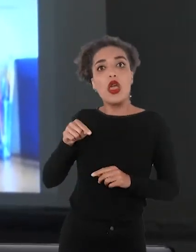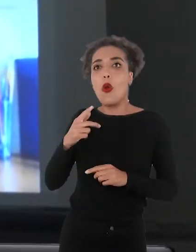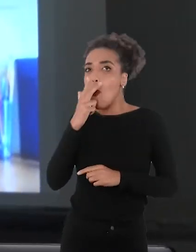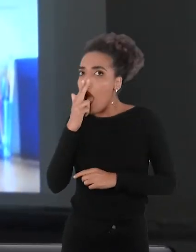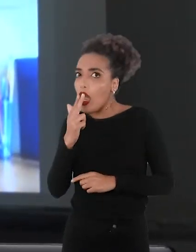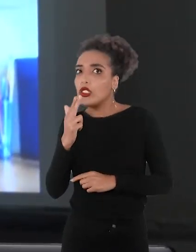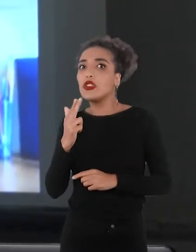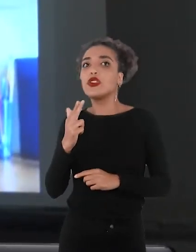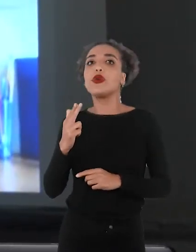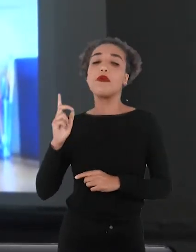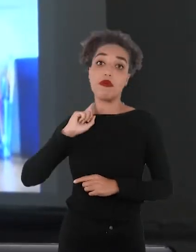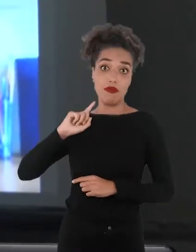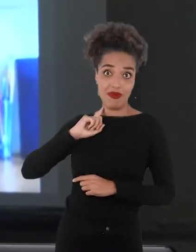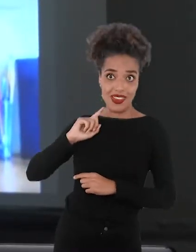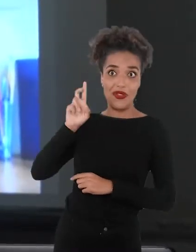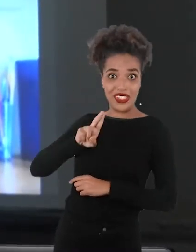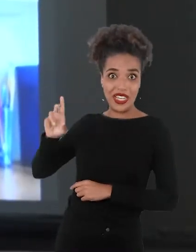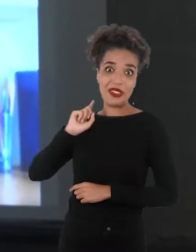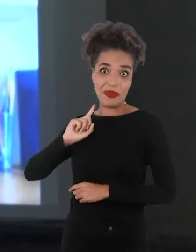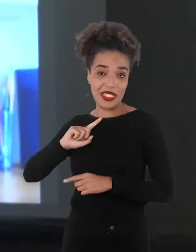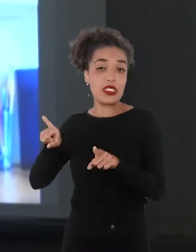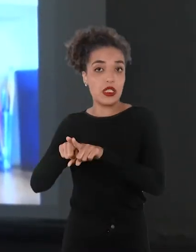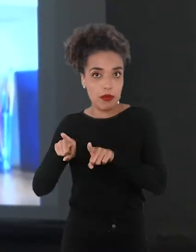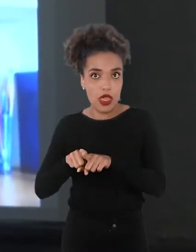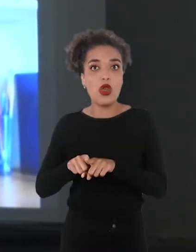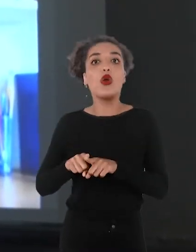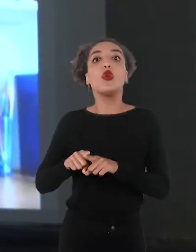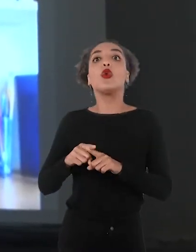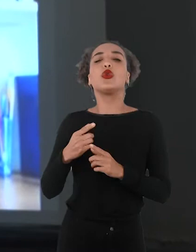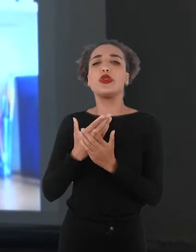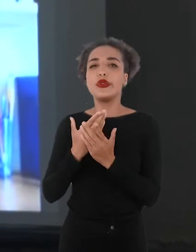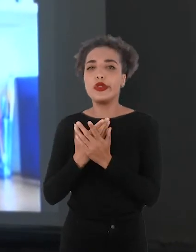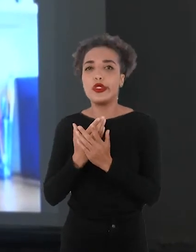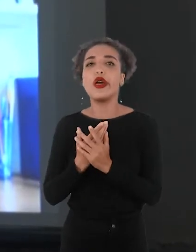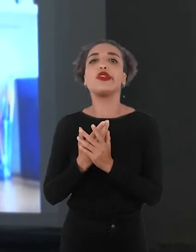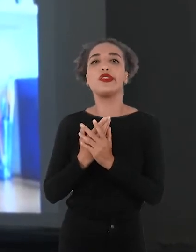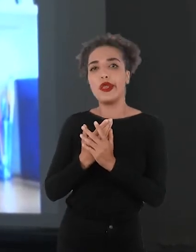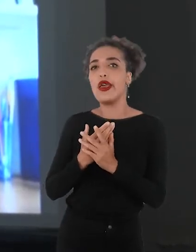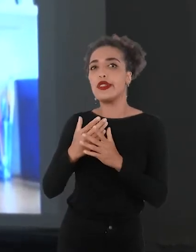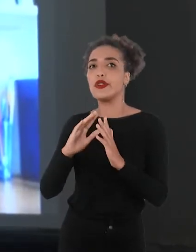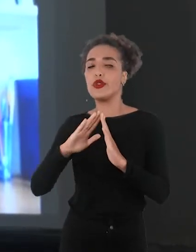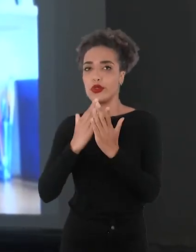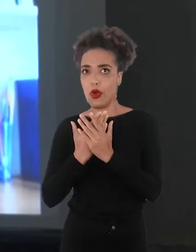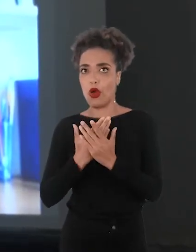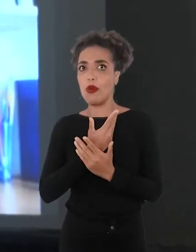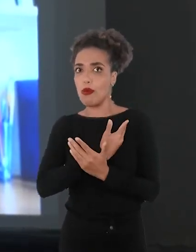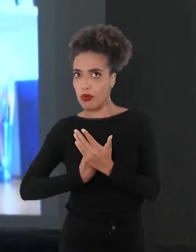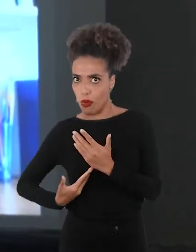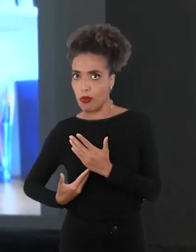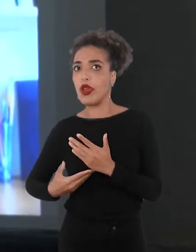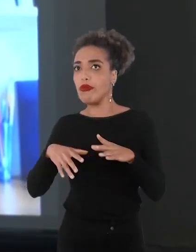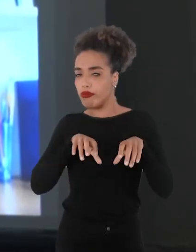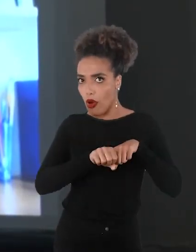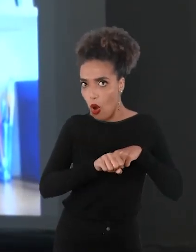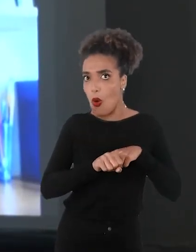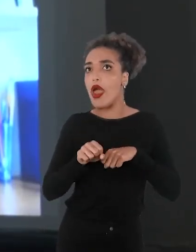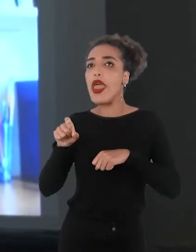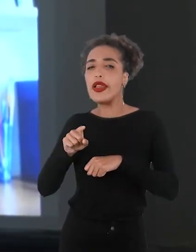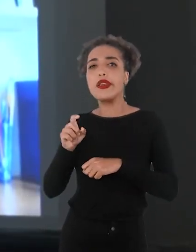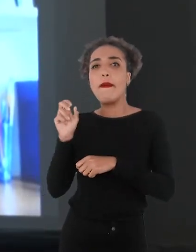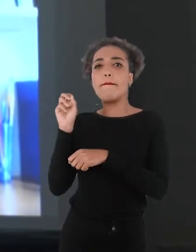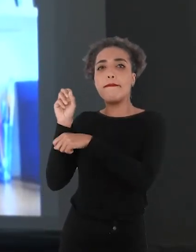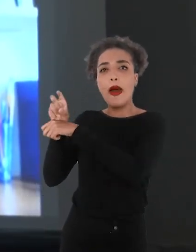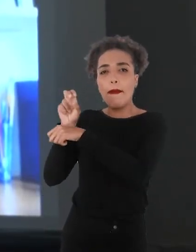estudantes negros, estudantes indígenas de escola pública, deixaram a universidade mais diversa. Na